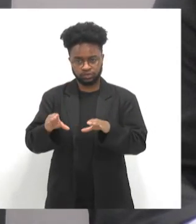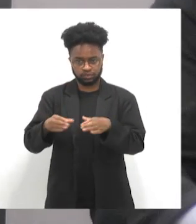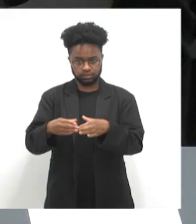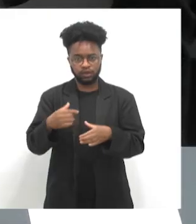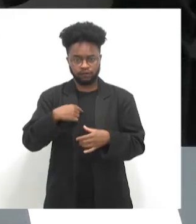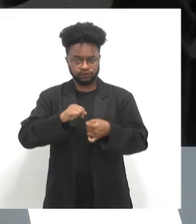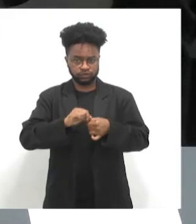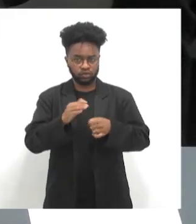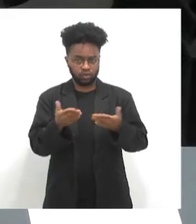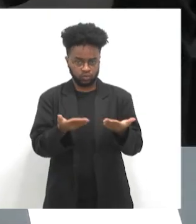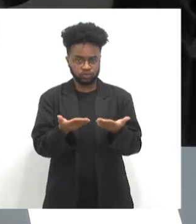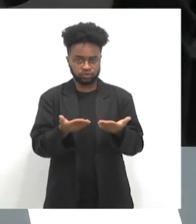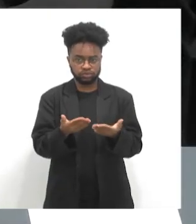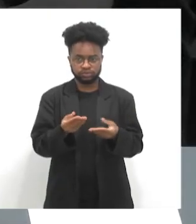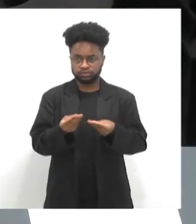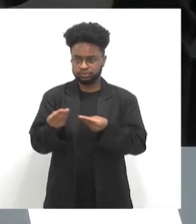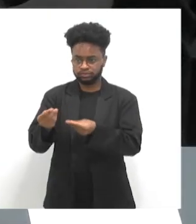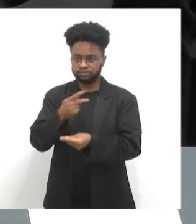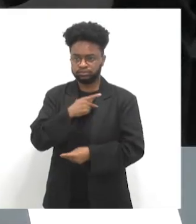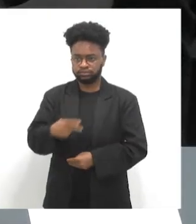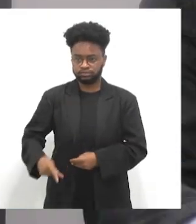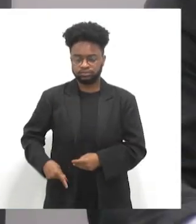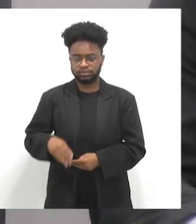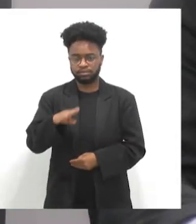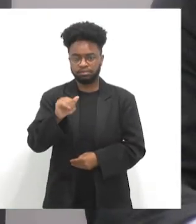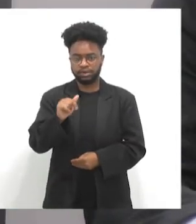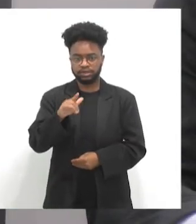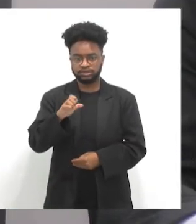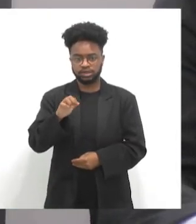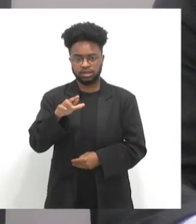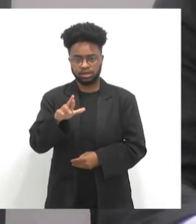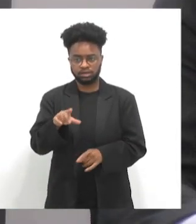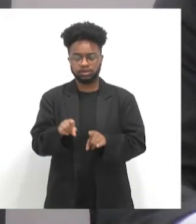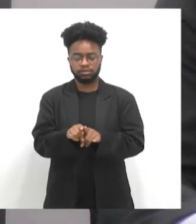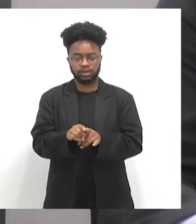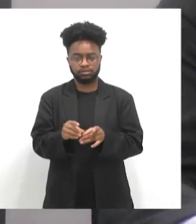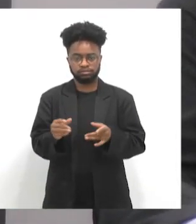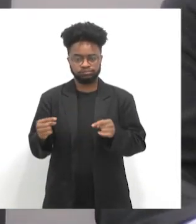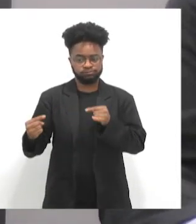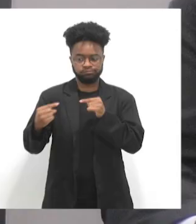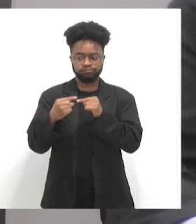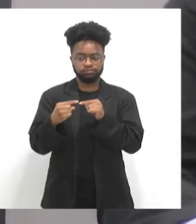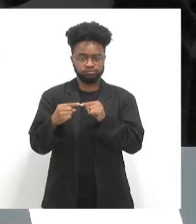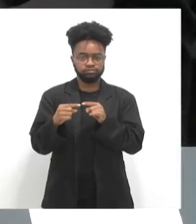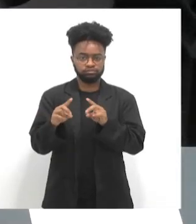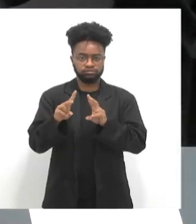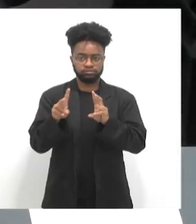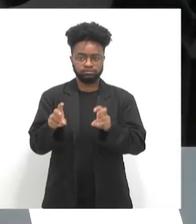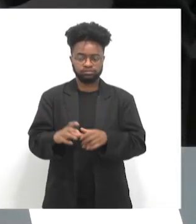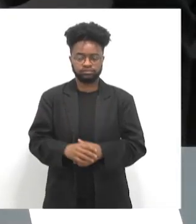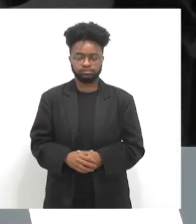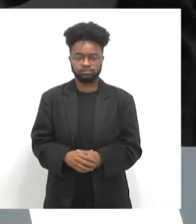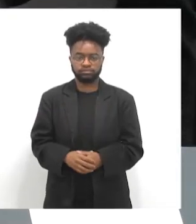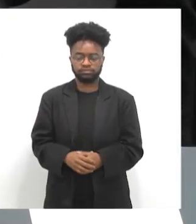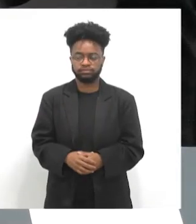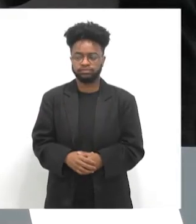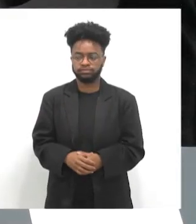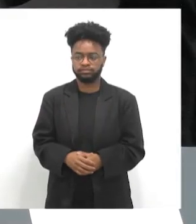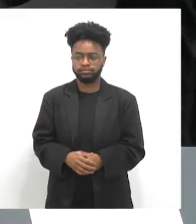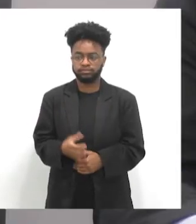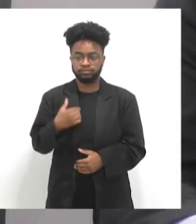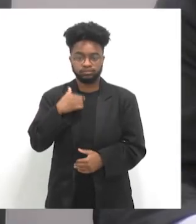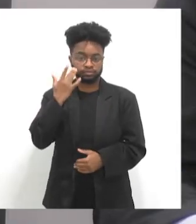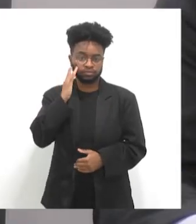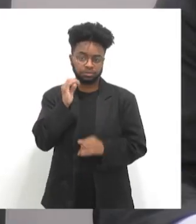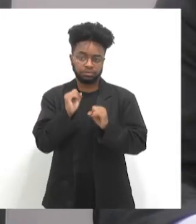de levar ao presidente Bacelar para que pudesse estar alinhado também com ele nesse sentido. Eu acho que nós podemos